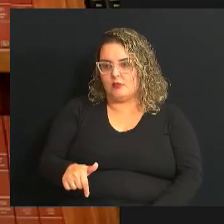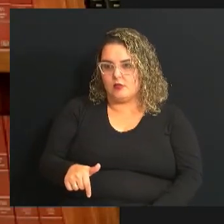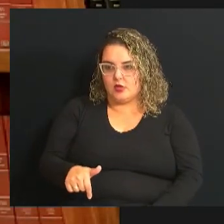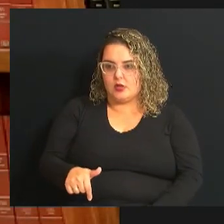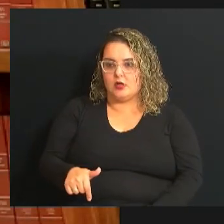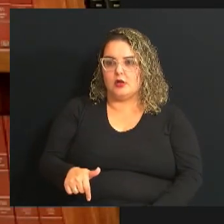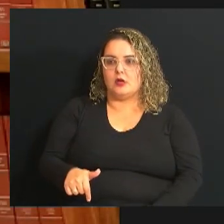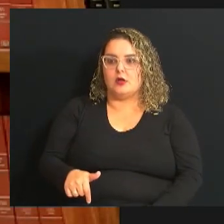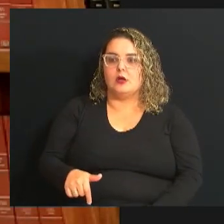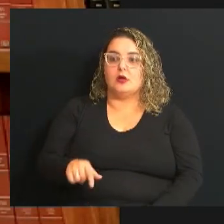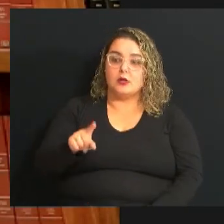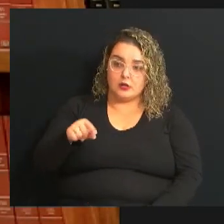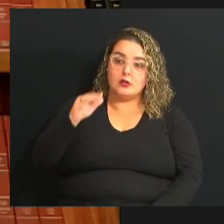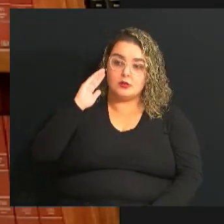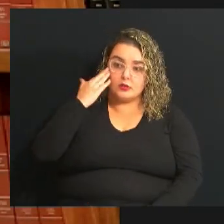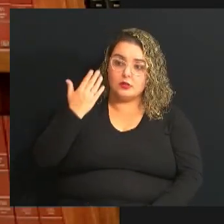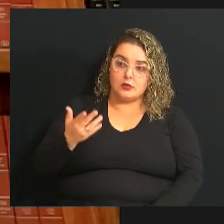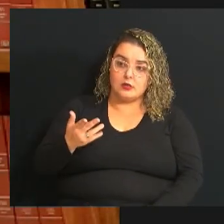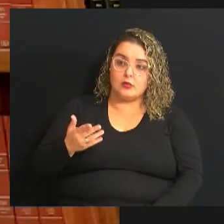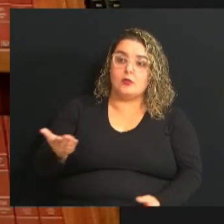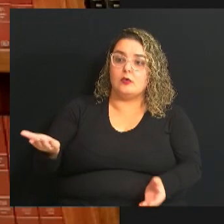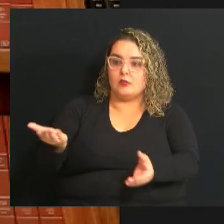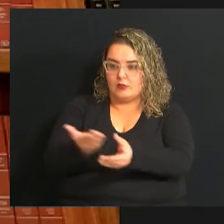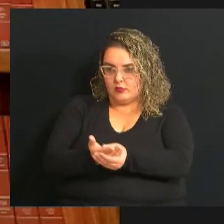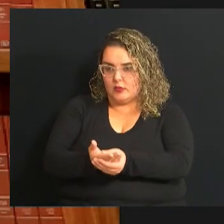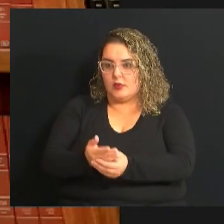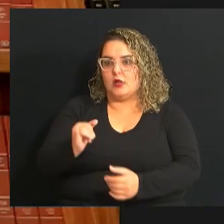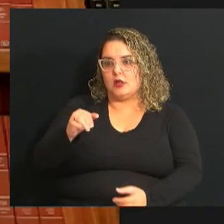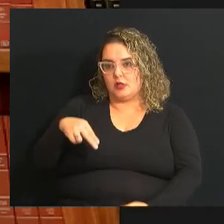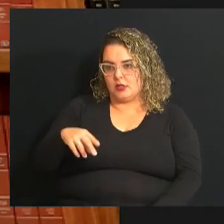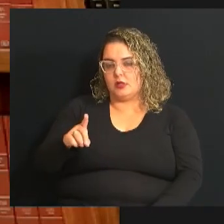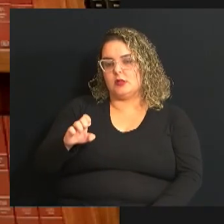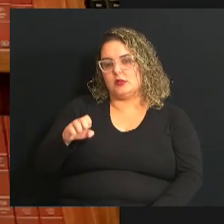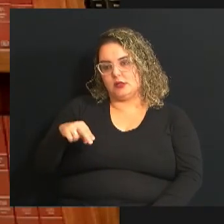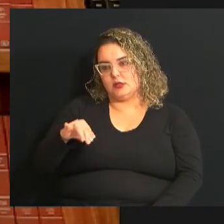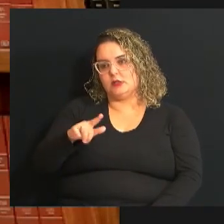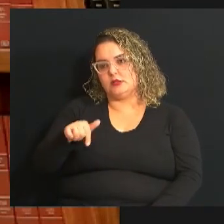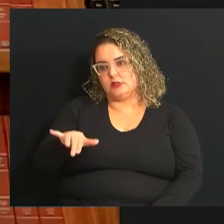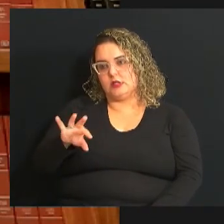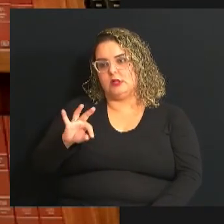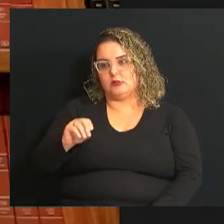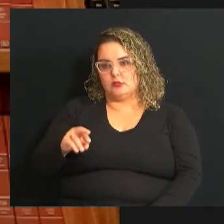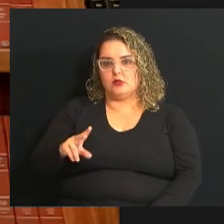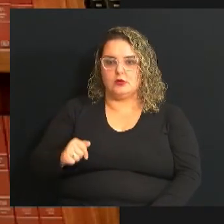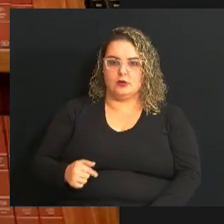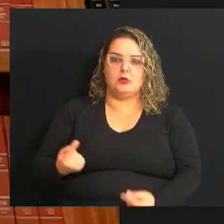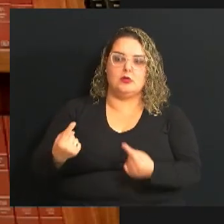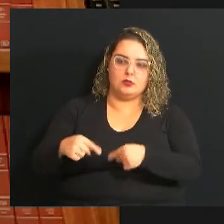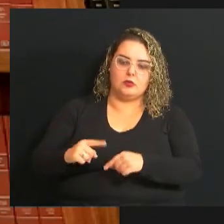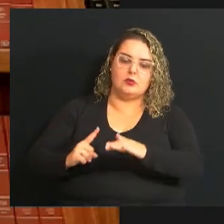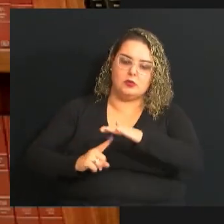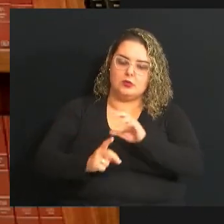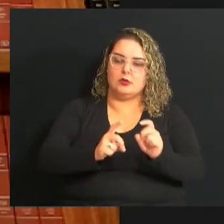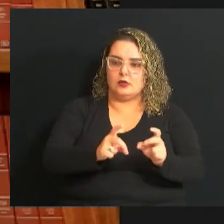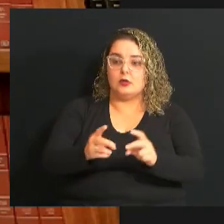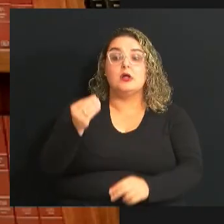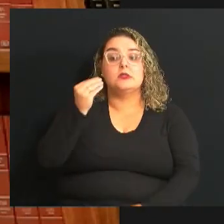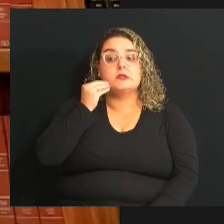se arrumando para ir assistir ao Jogo do Brasil, né? Você vai de ônibus, vai em algum lugar com